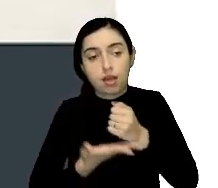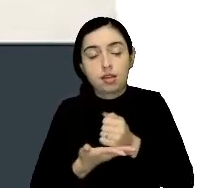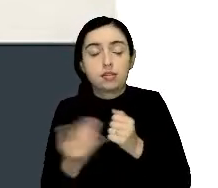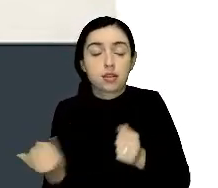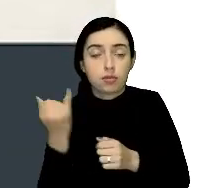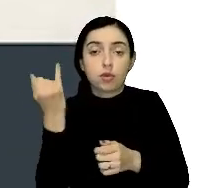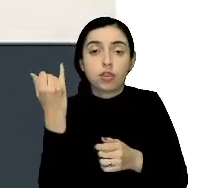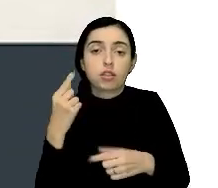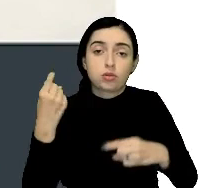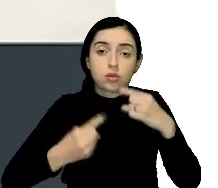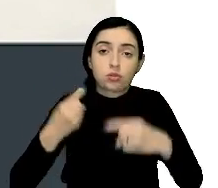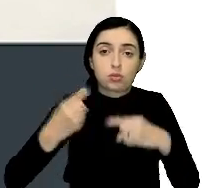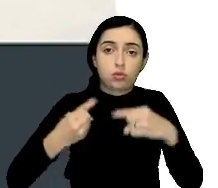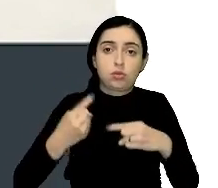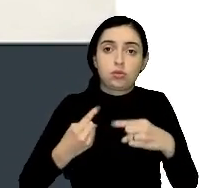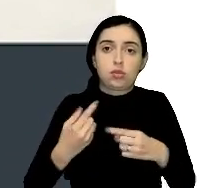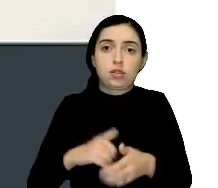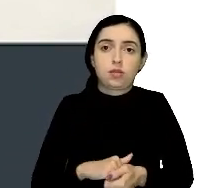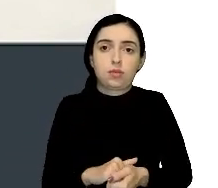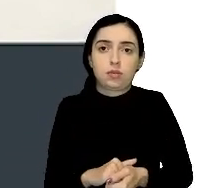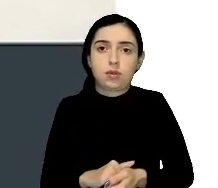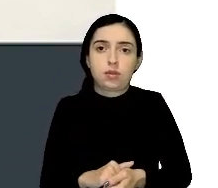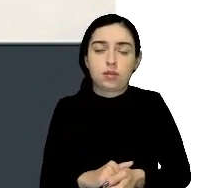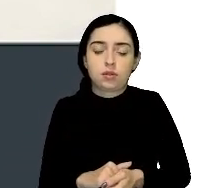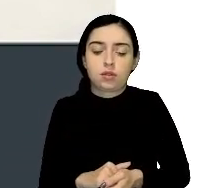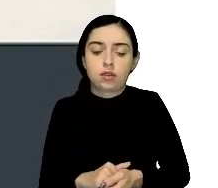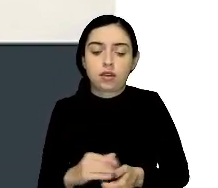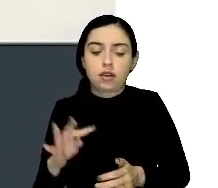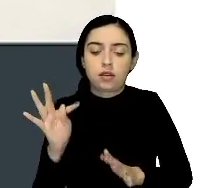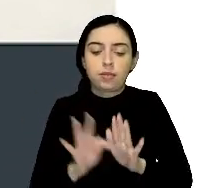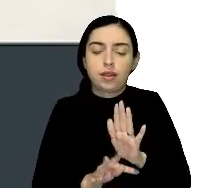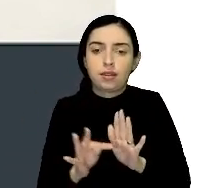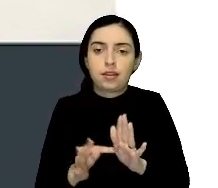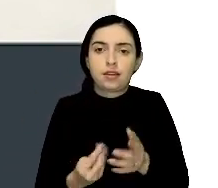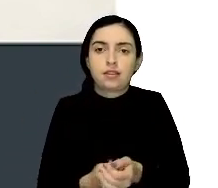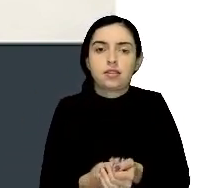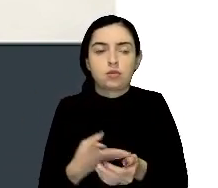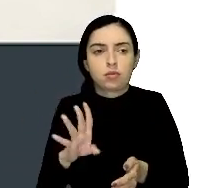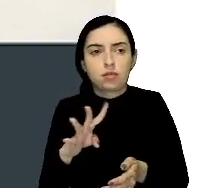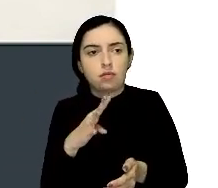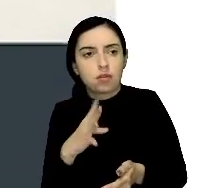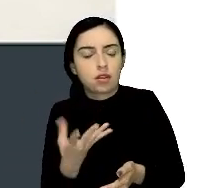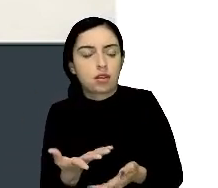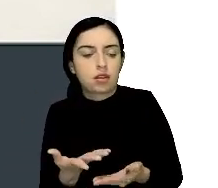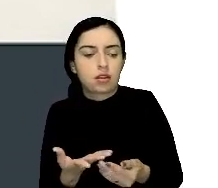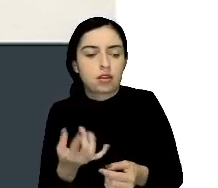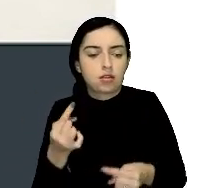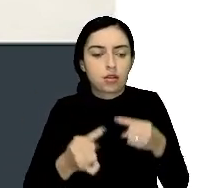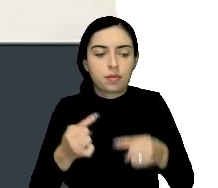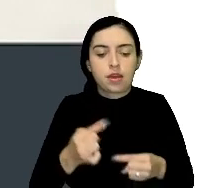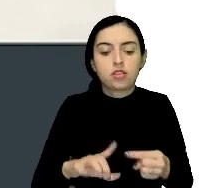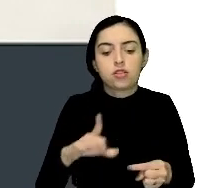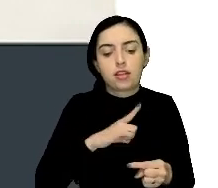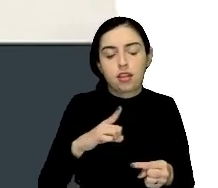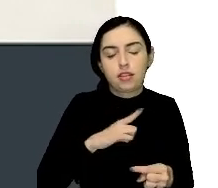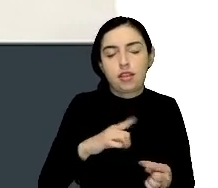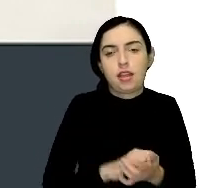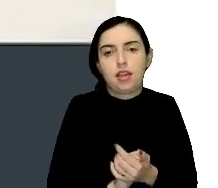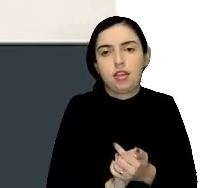Uma discussão que fiz na minha tese, mas identificando debates que já existiam com